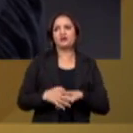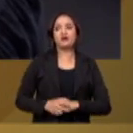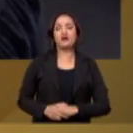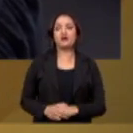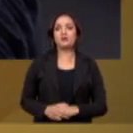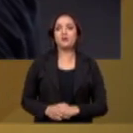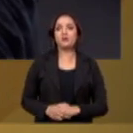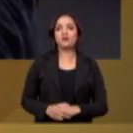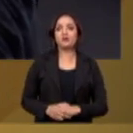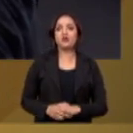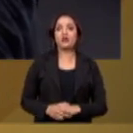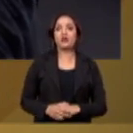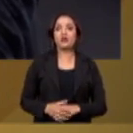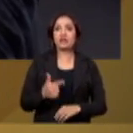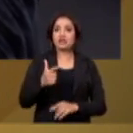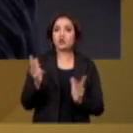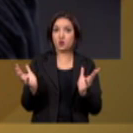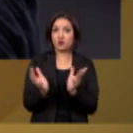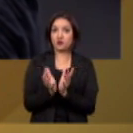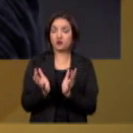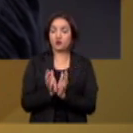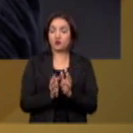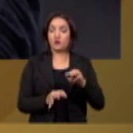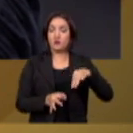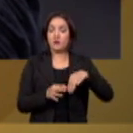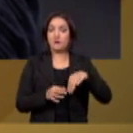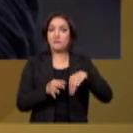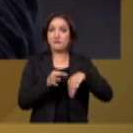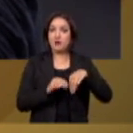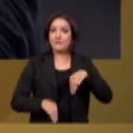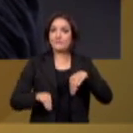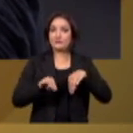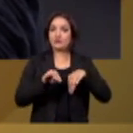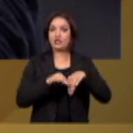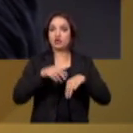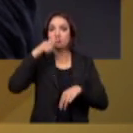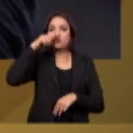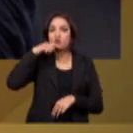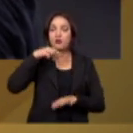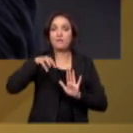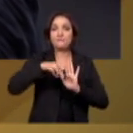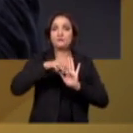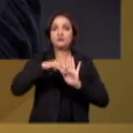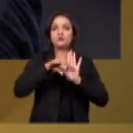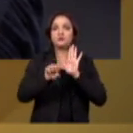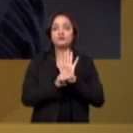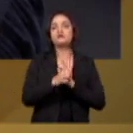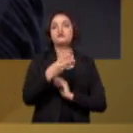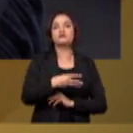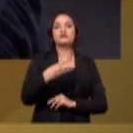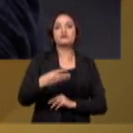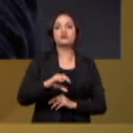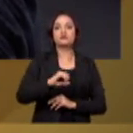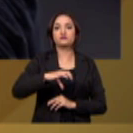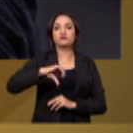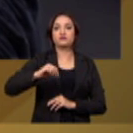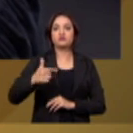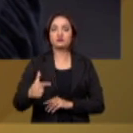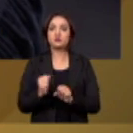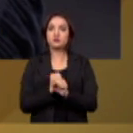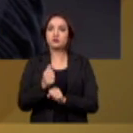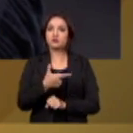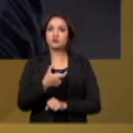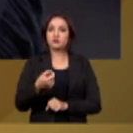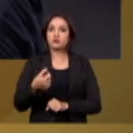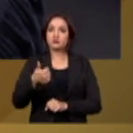daquela teoria do ministro gilmar mendes em 92 lugar de 2015